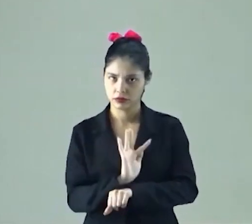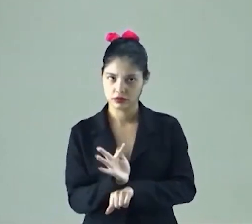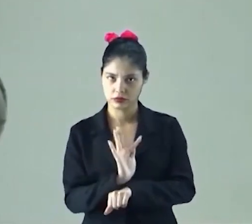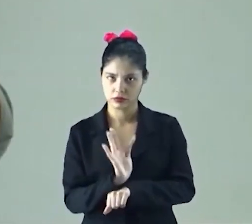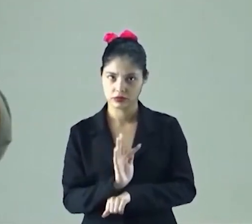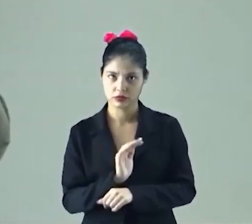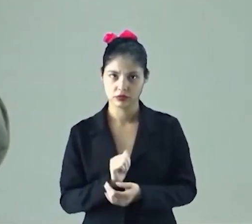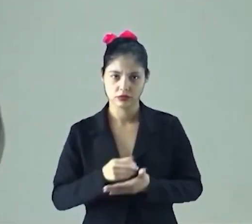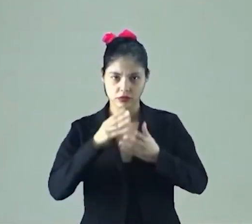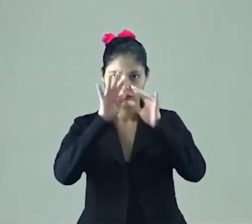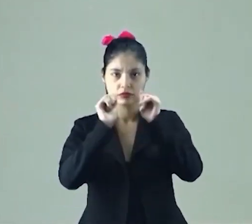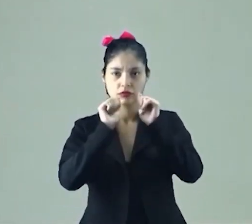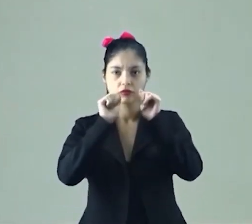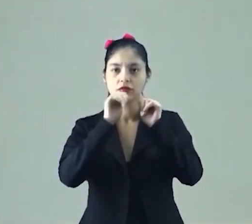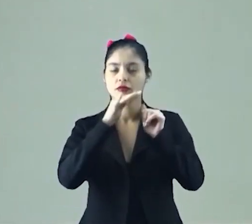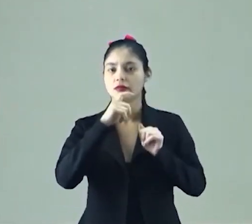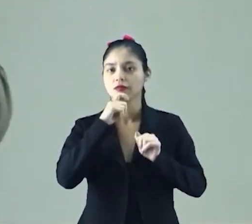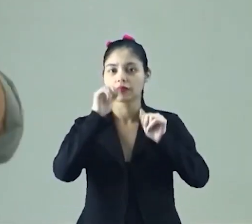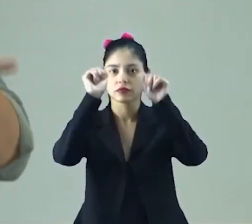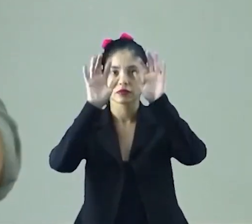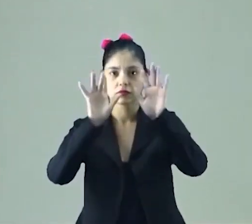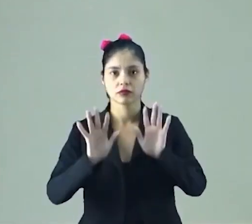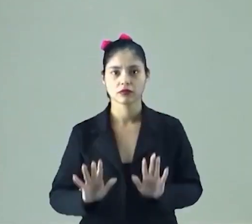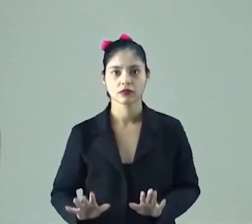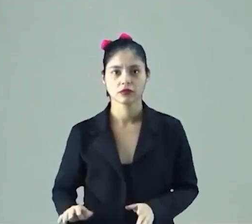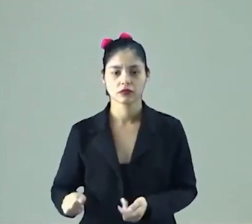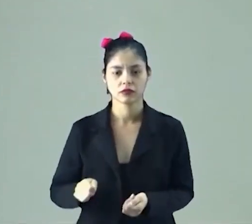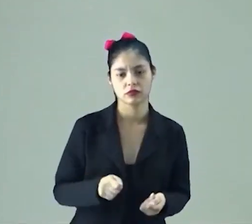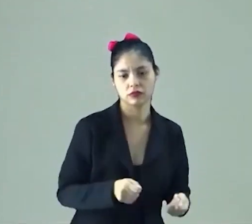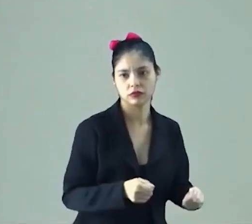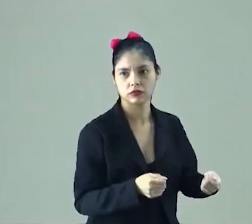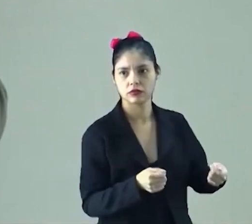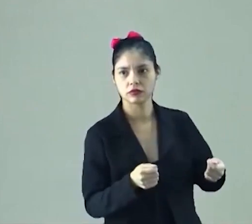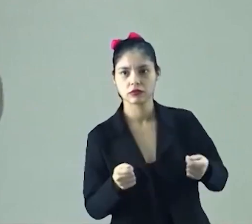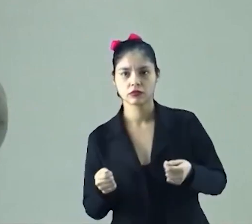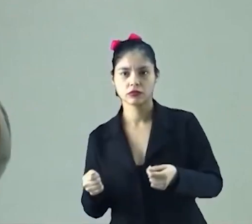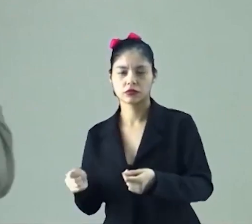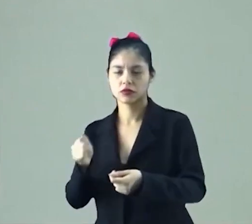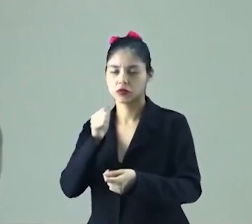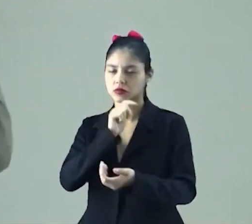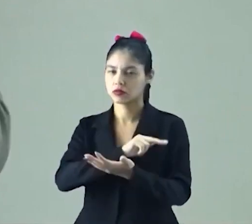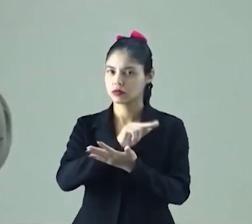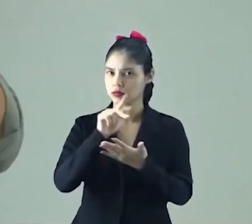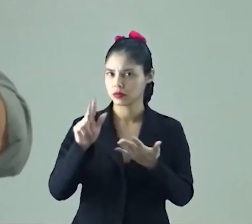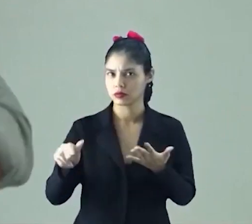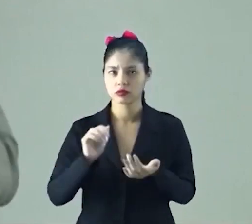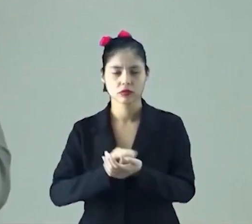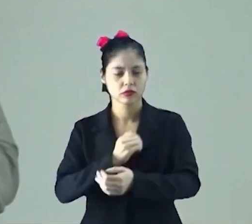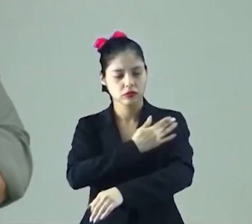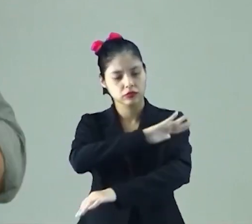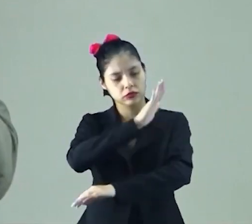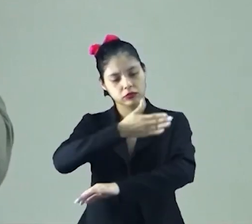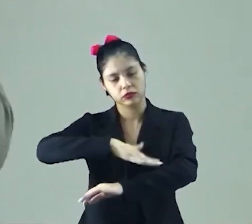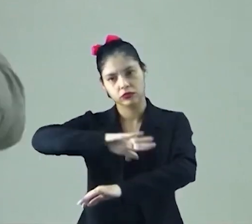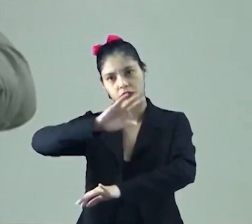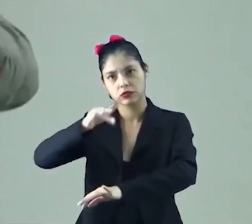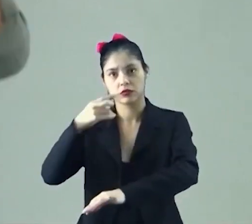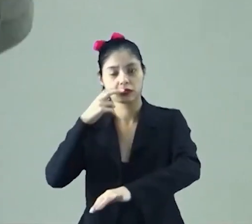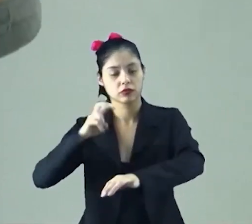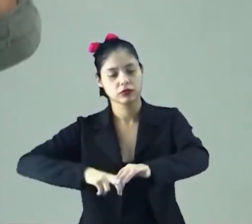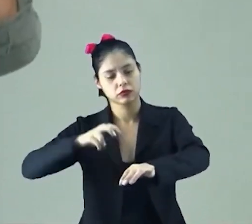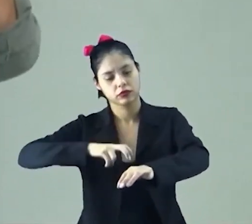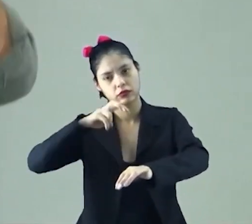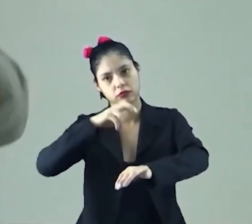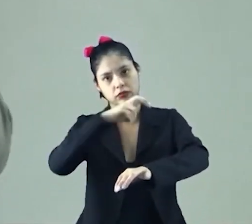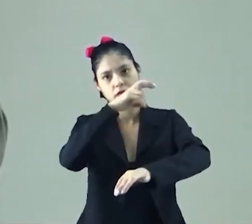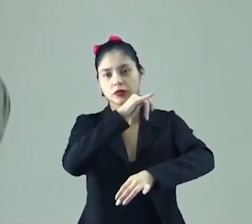filme que era na neve, que, por exemplo, o cara estava esquiando ou estava na montanha, tem vários tipos aí, o Everest e tal, e já viu lá ele